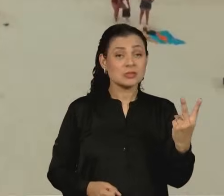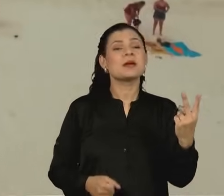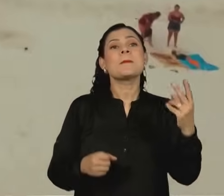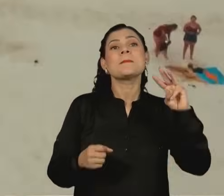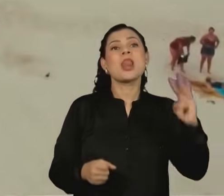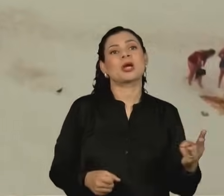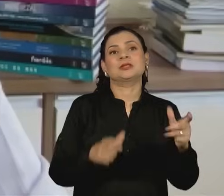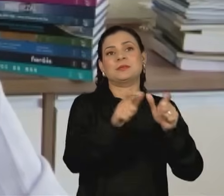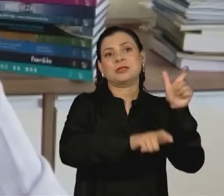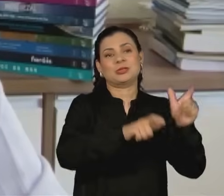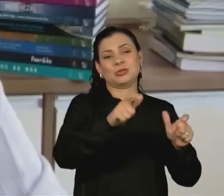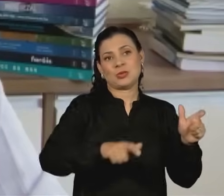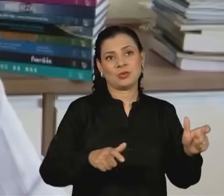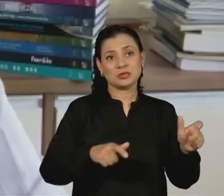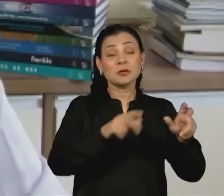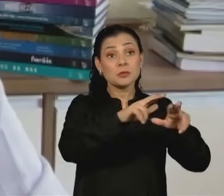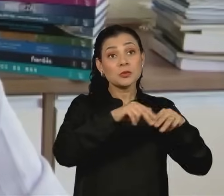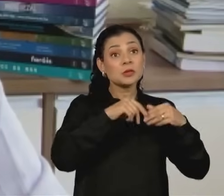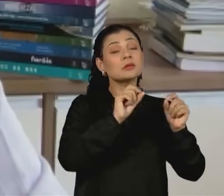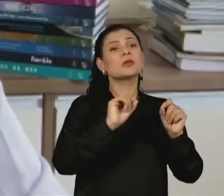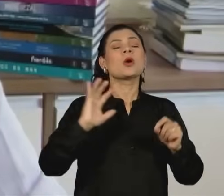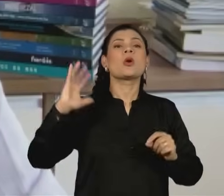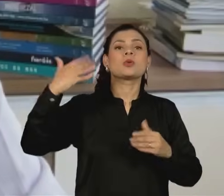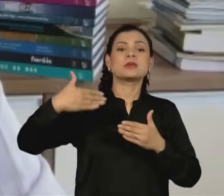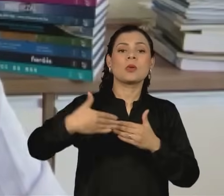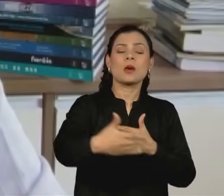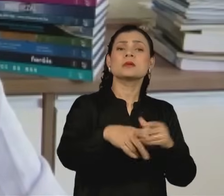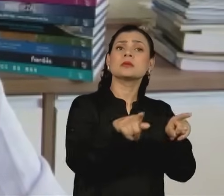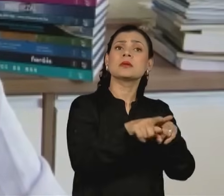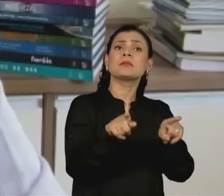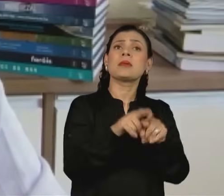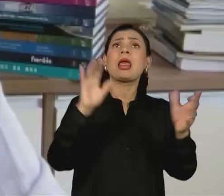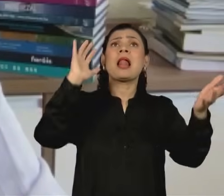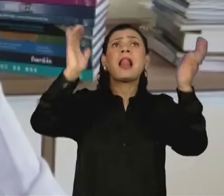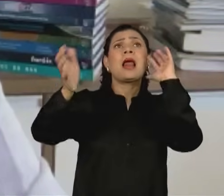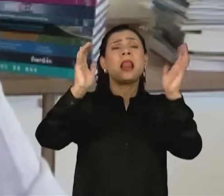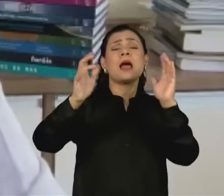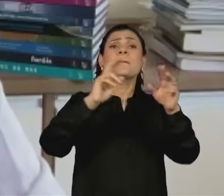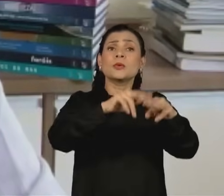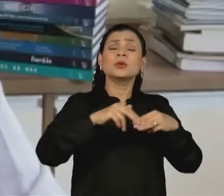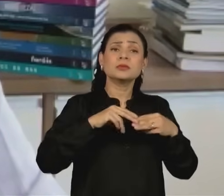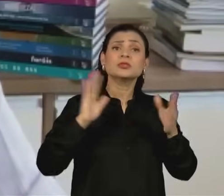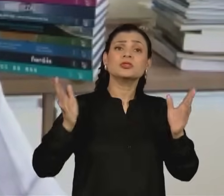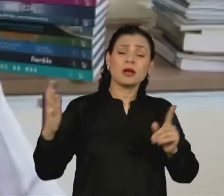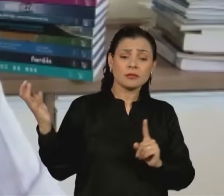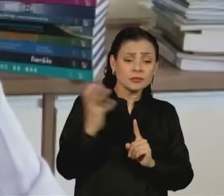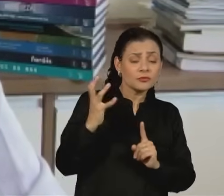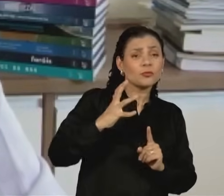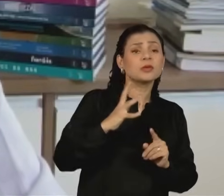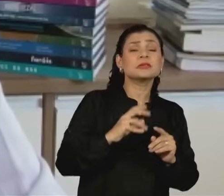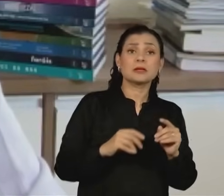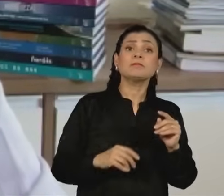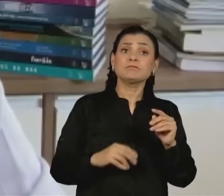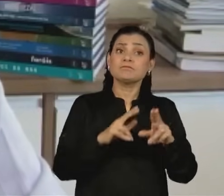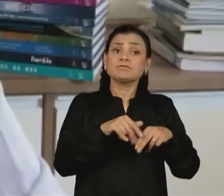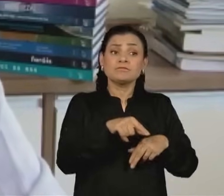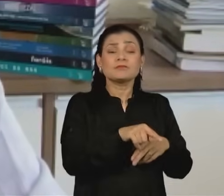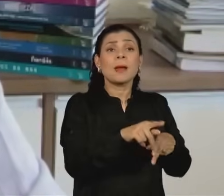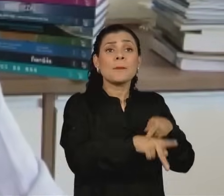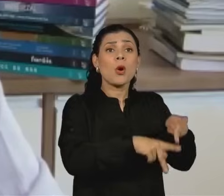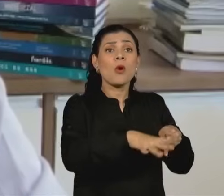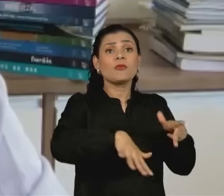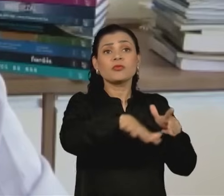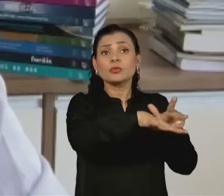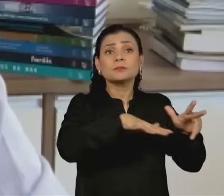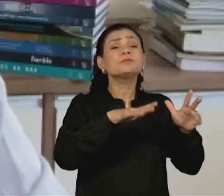O oceano também sofre as consequências das mudanças, trazendo rebatimentos diretos e indiretos sobre as populações,